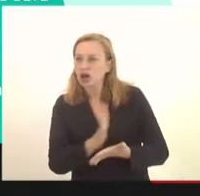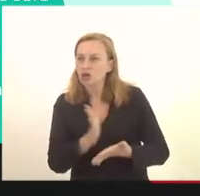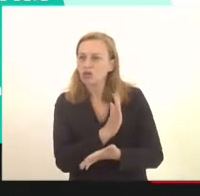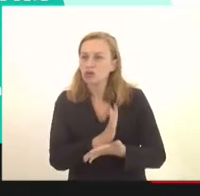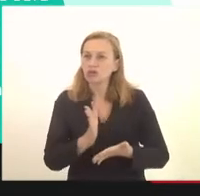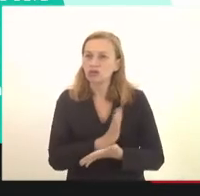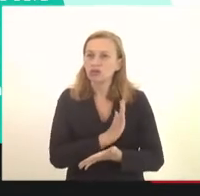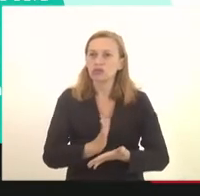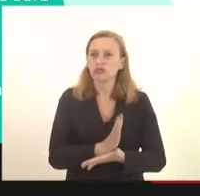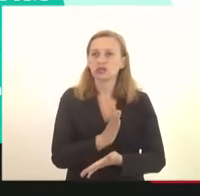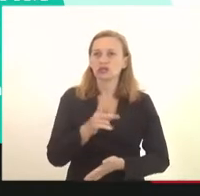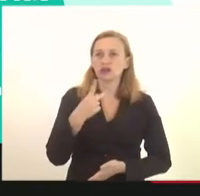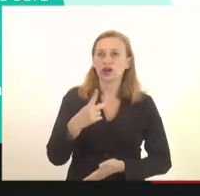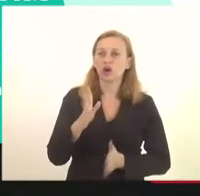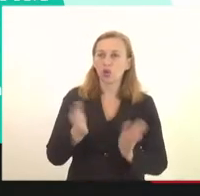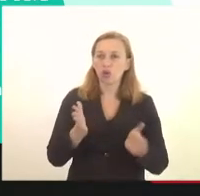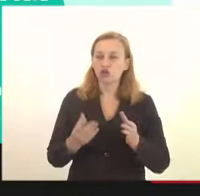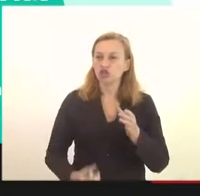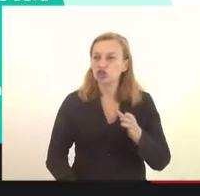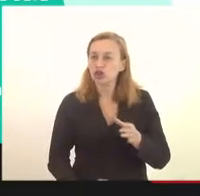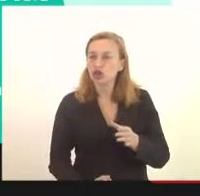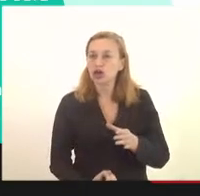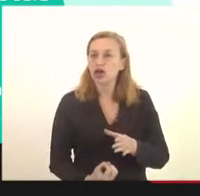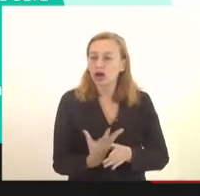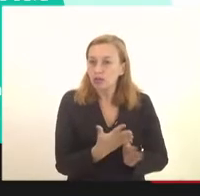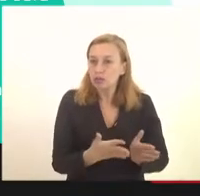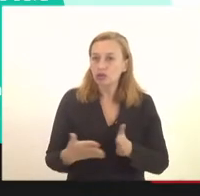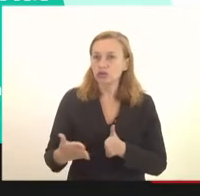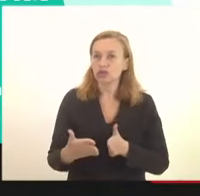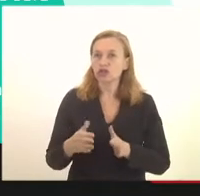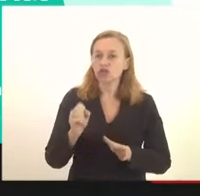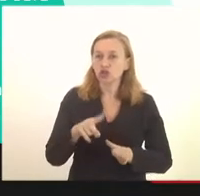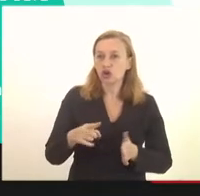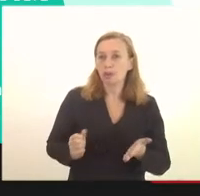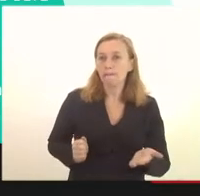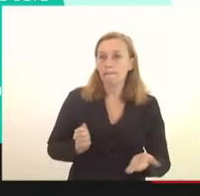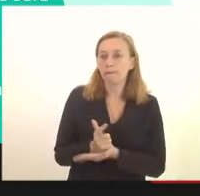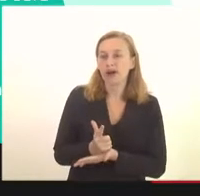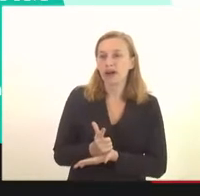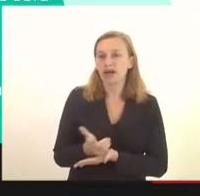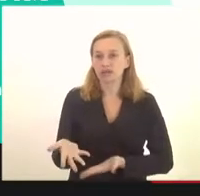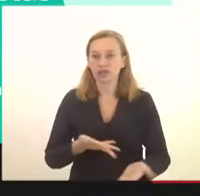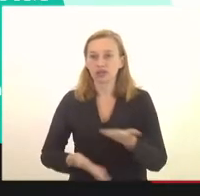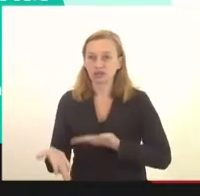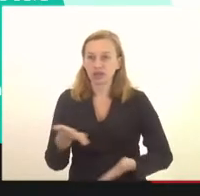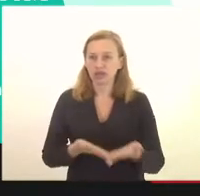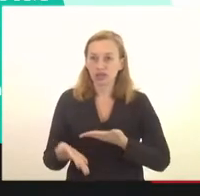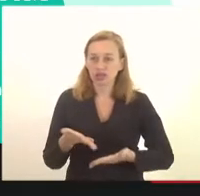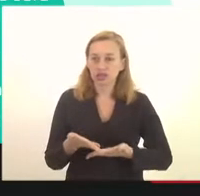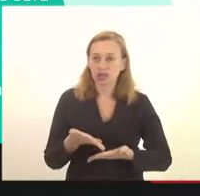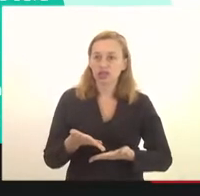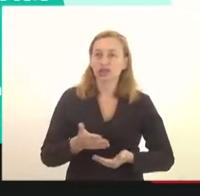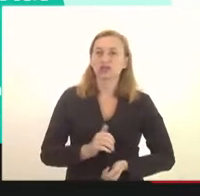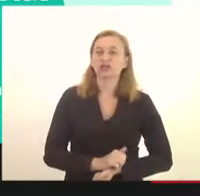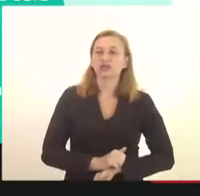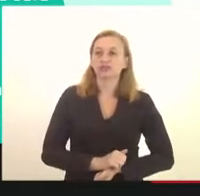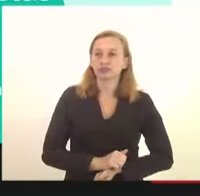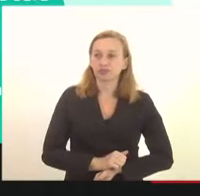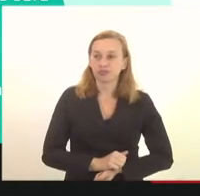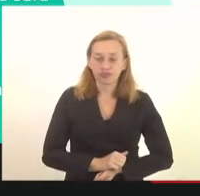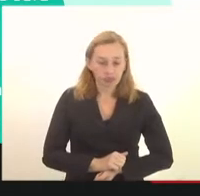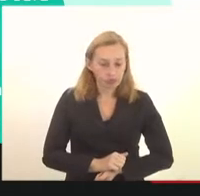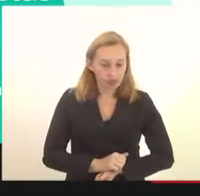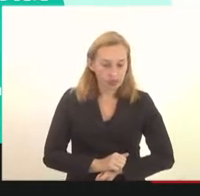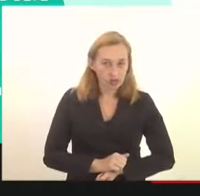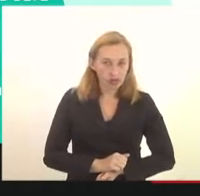expectativas, hoje a produção, a gente só paga participação especial devido à produção do campo de Tartaruga Verde, né, que é operado